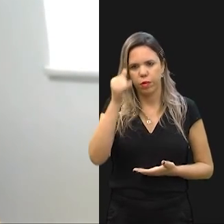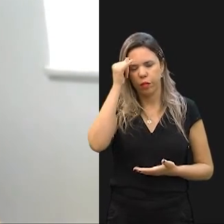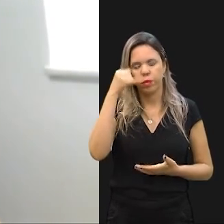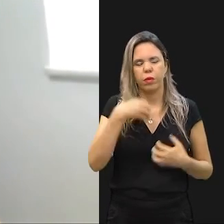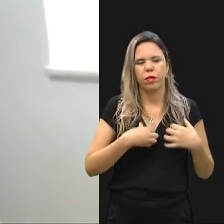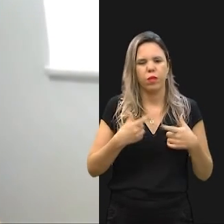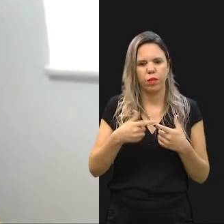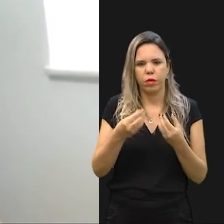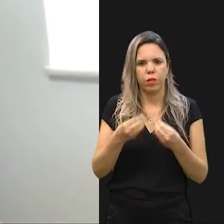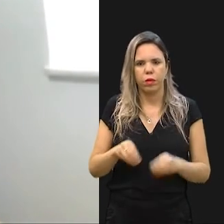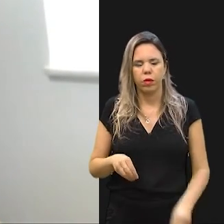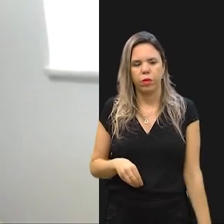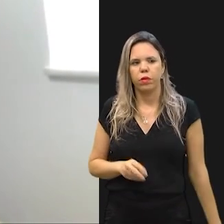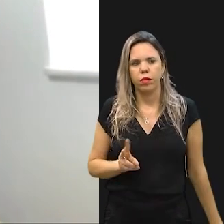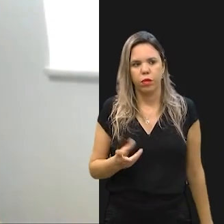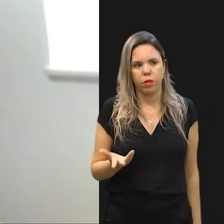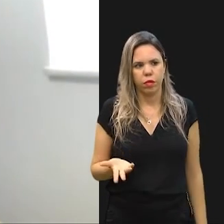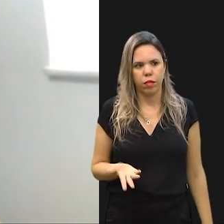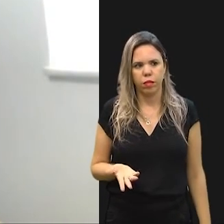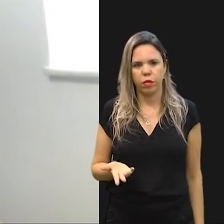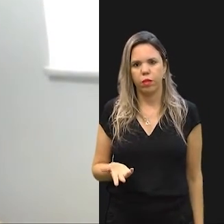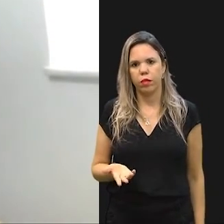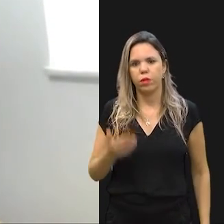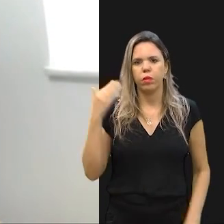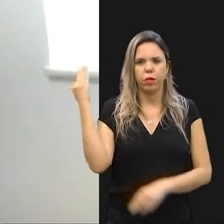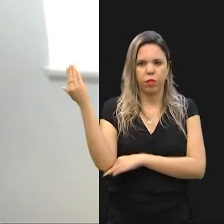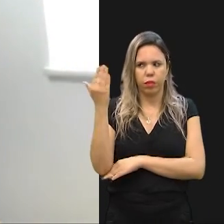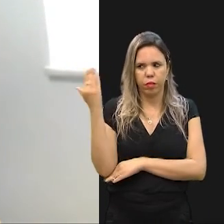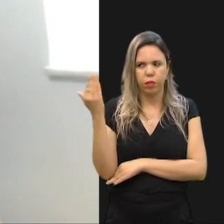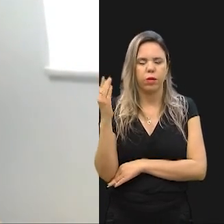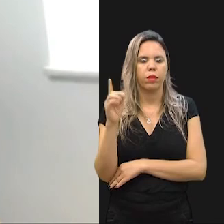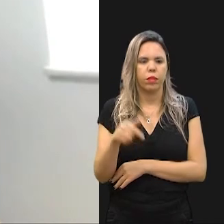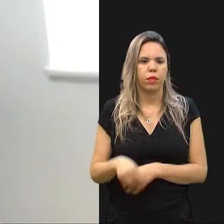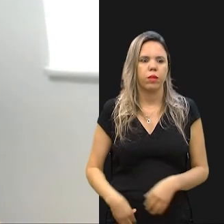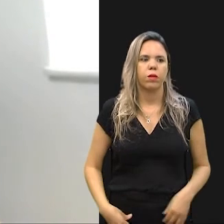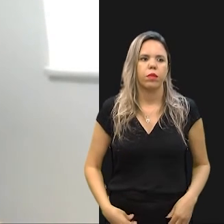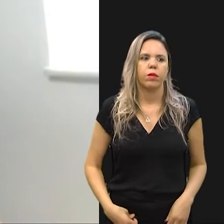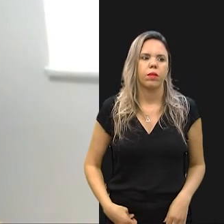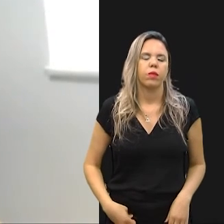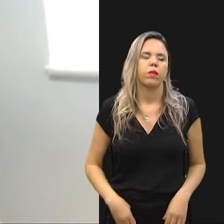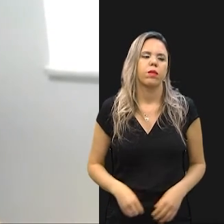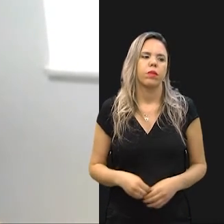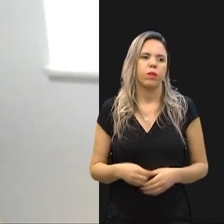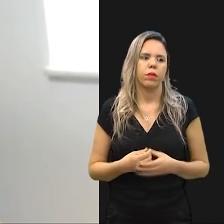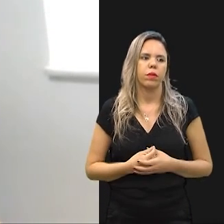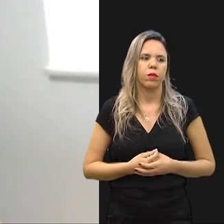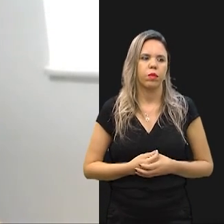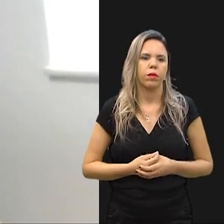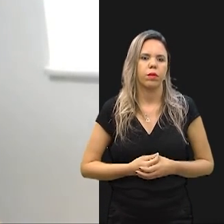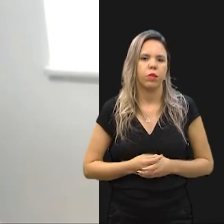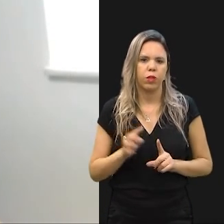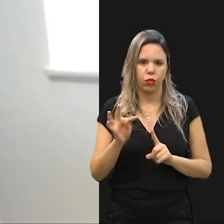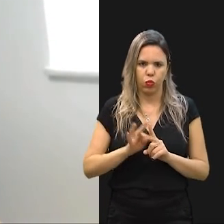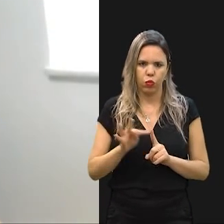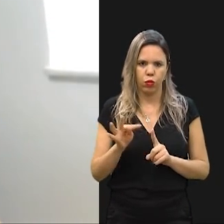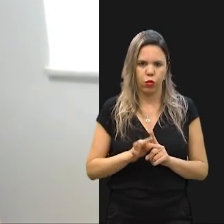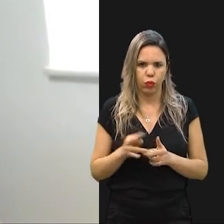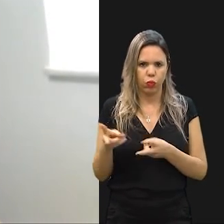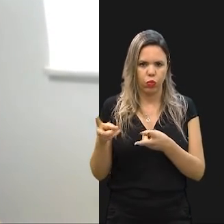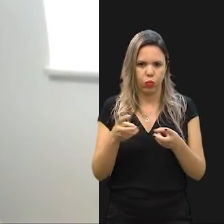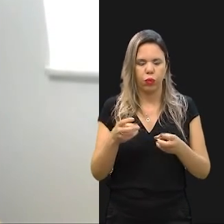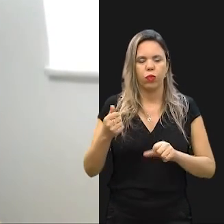transtornos e assim por diante. A meteorologia, a previsão do tempo, principalmente, ela serve